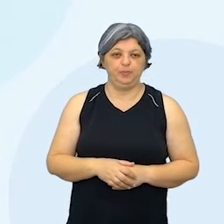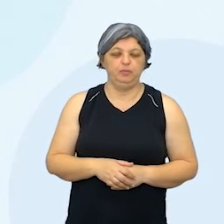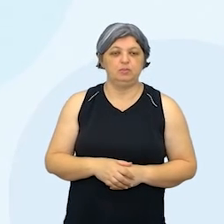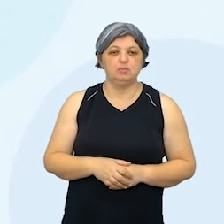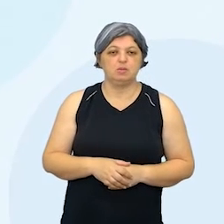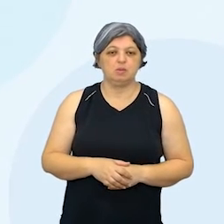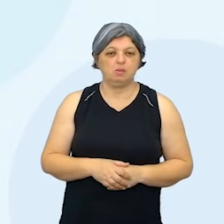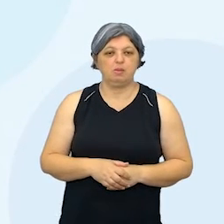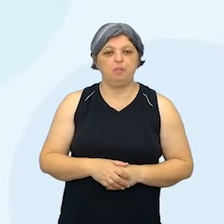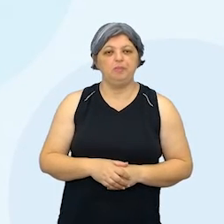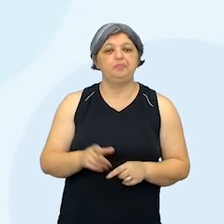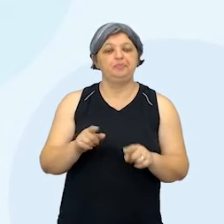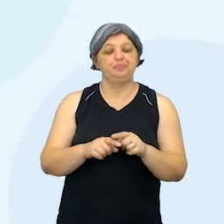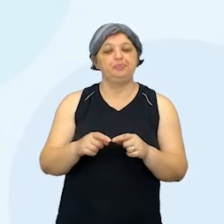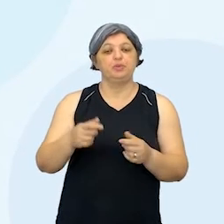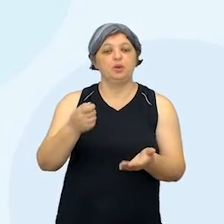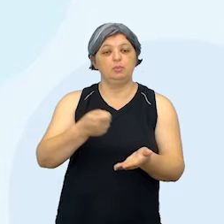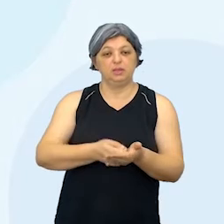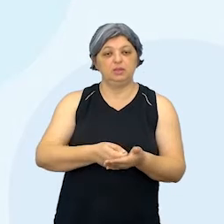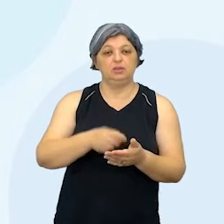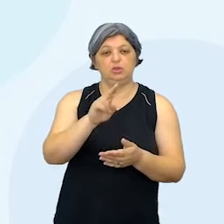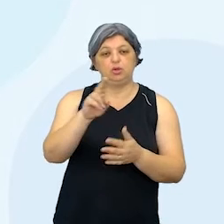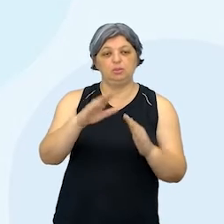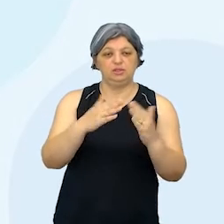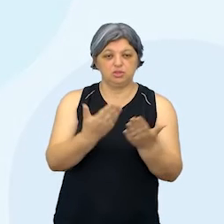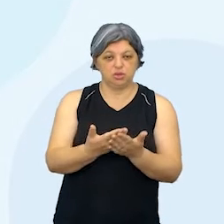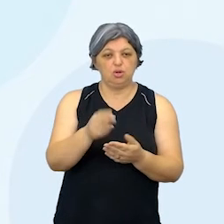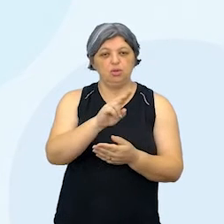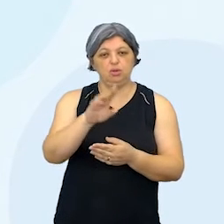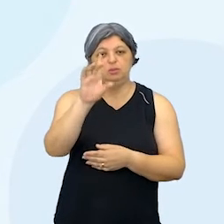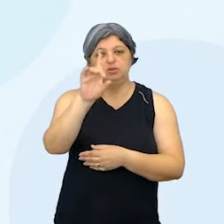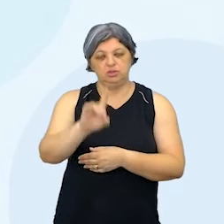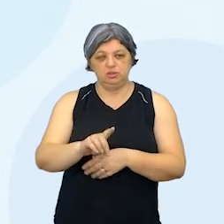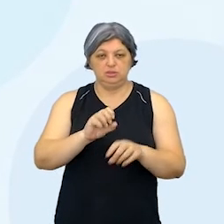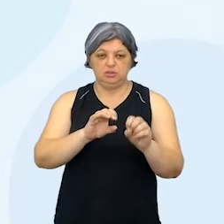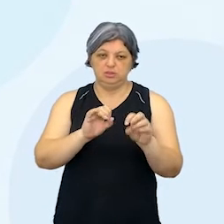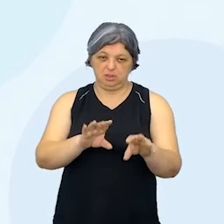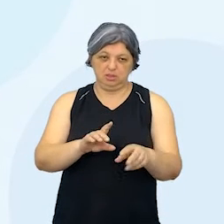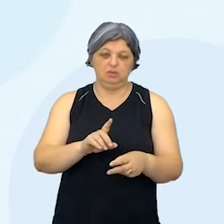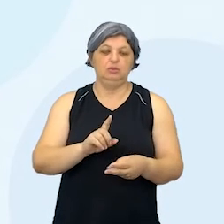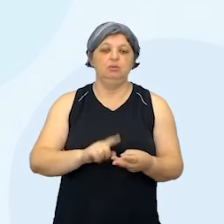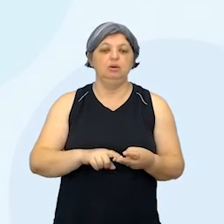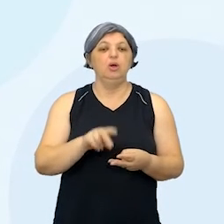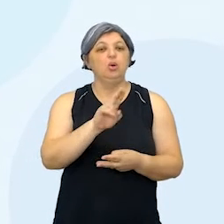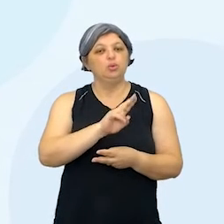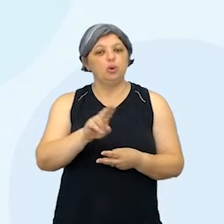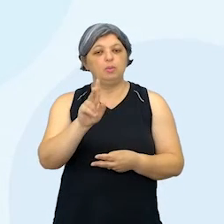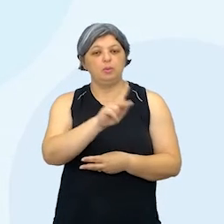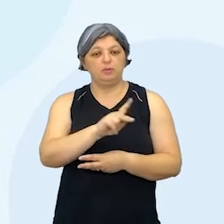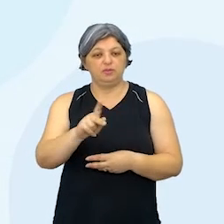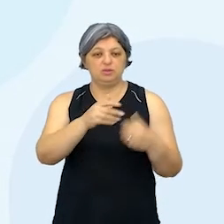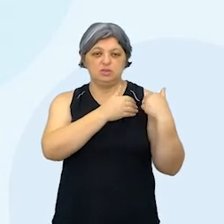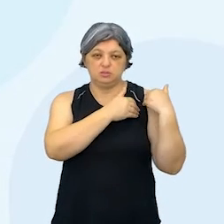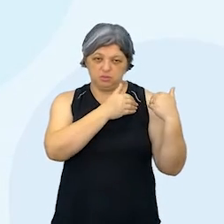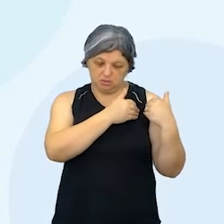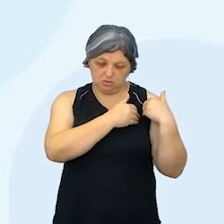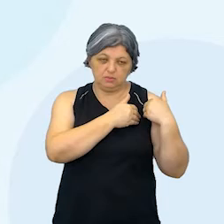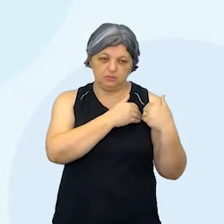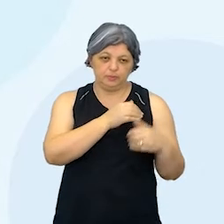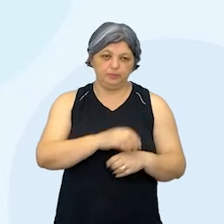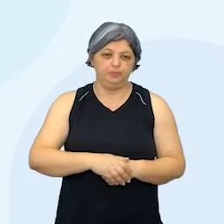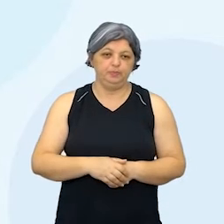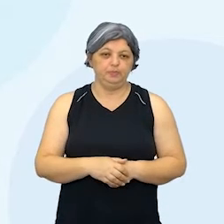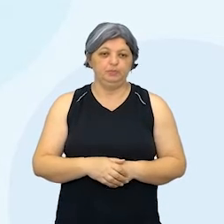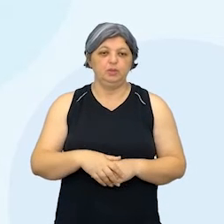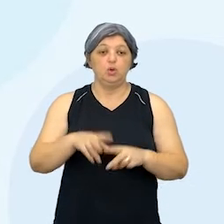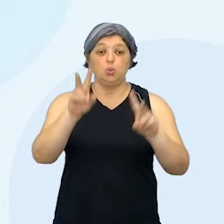ó. Obrigatória que você coloque o nome da escola, o nome da diretoria de ensino, o nome do professor responsável pelaquela ação, o